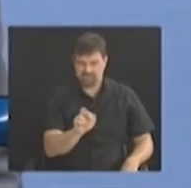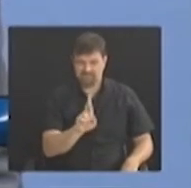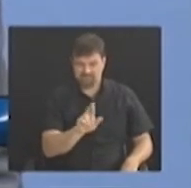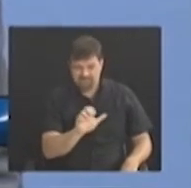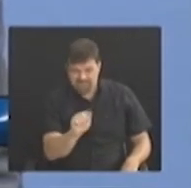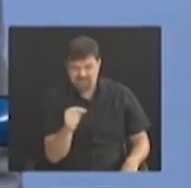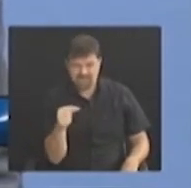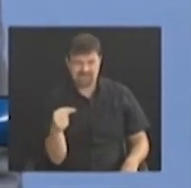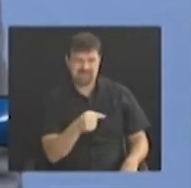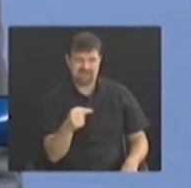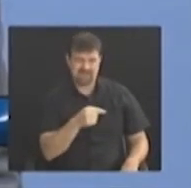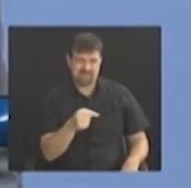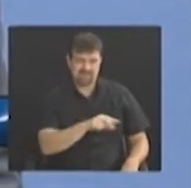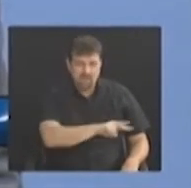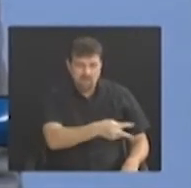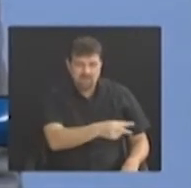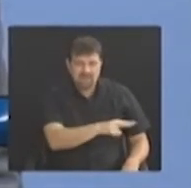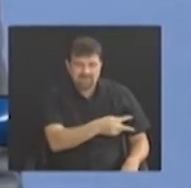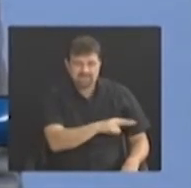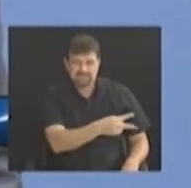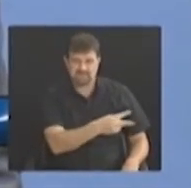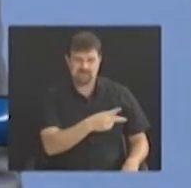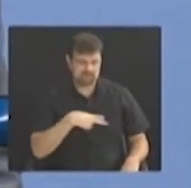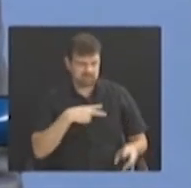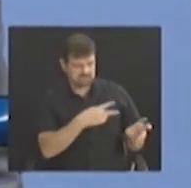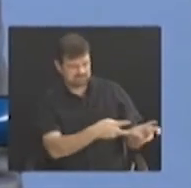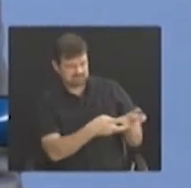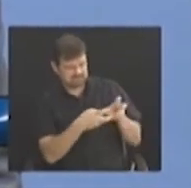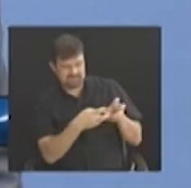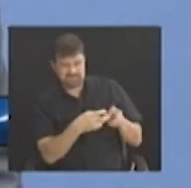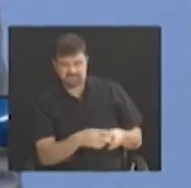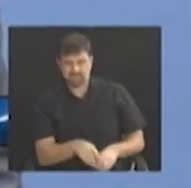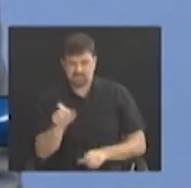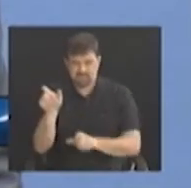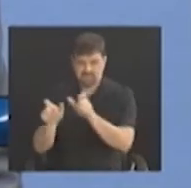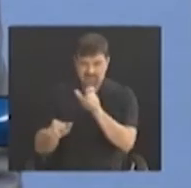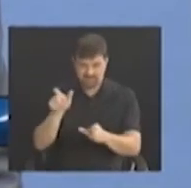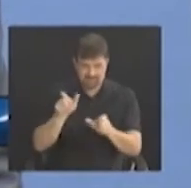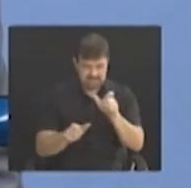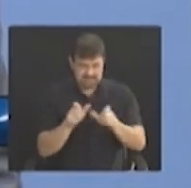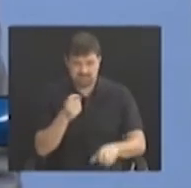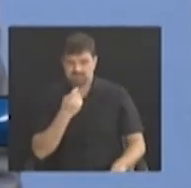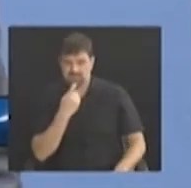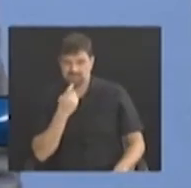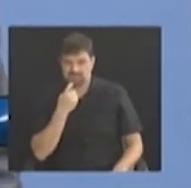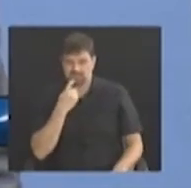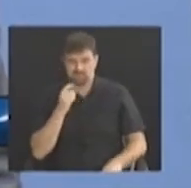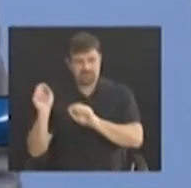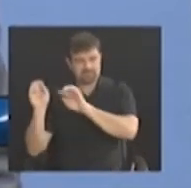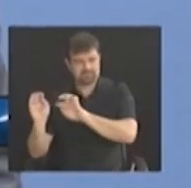pais, senhoras, senhores, o cidadão campineiro ia levar seus